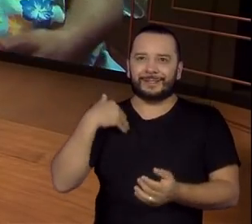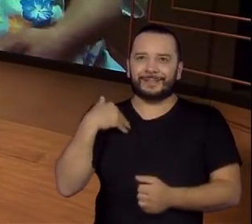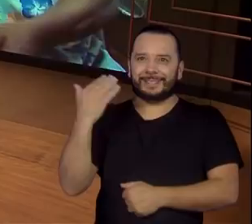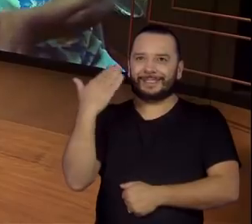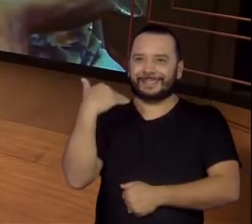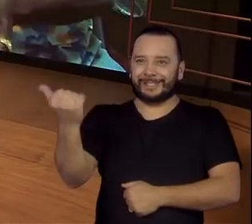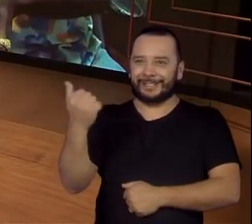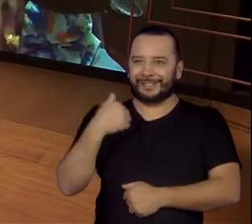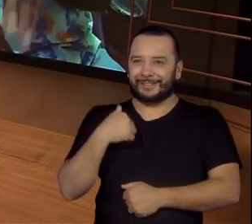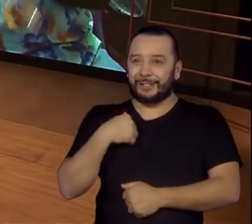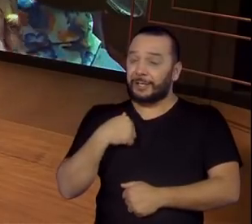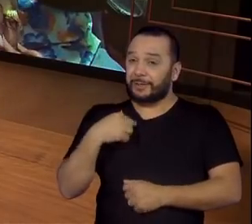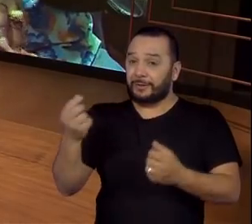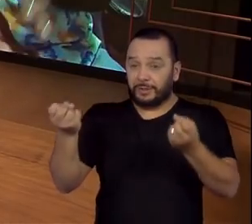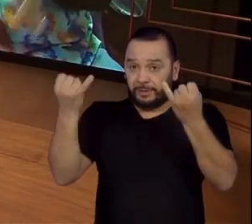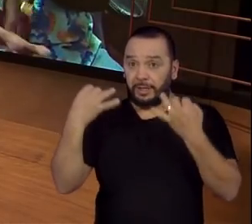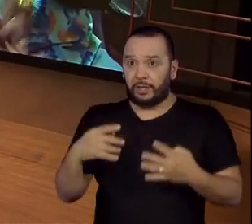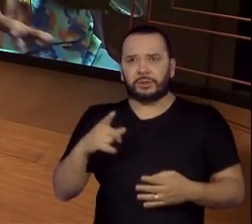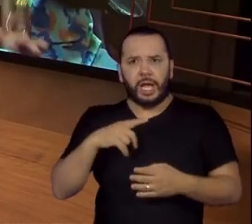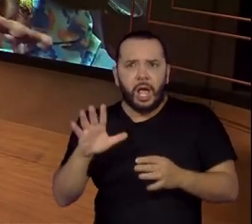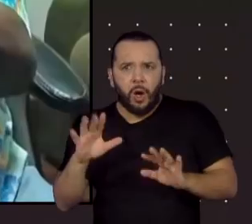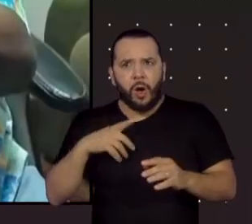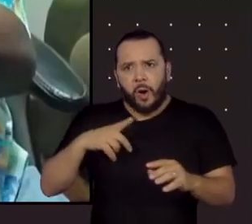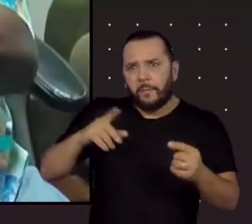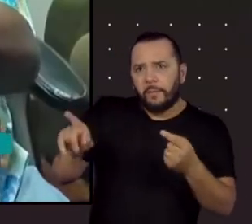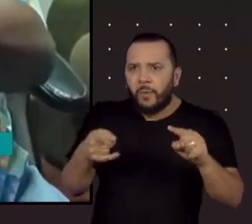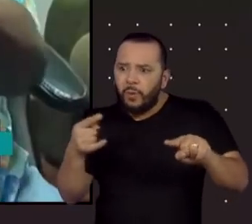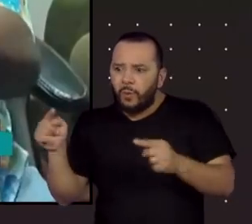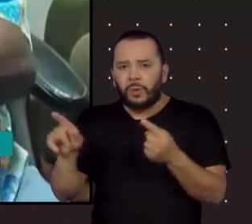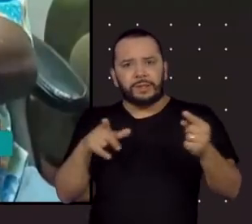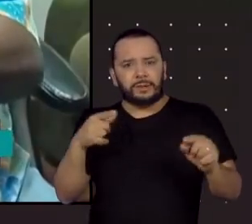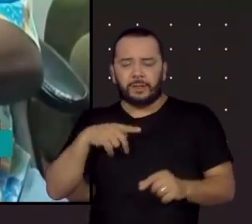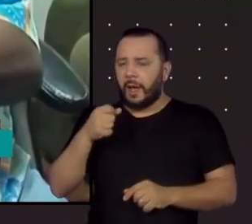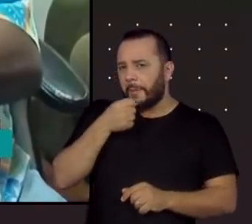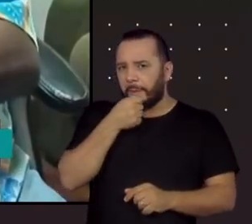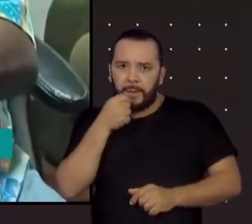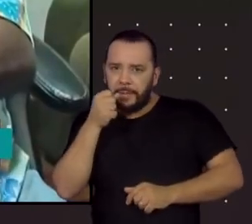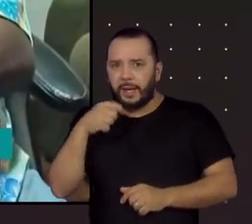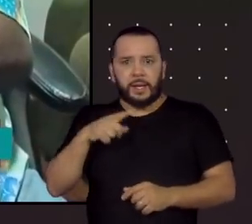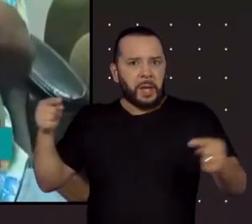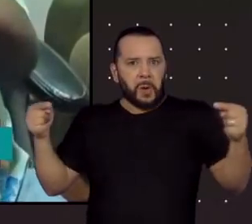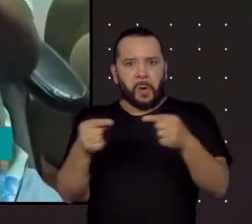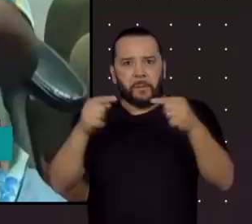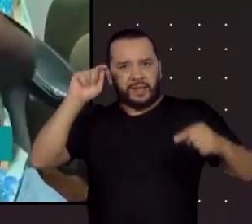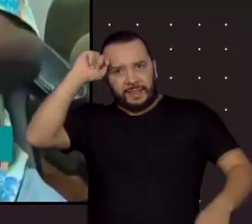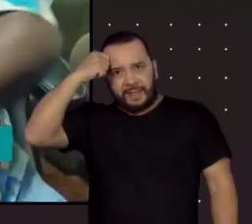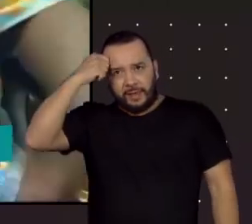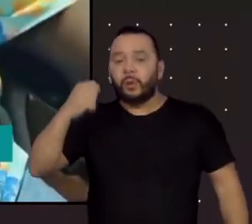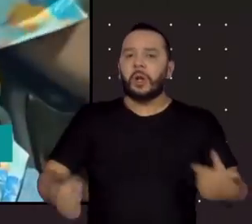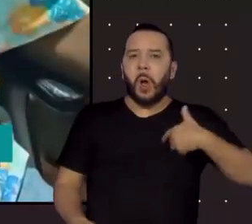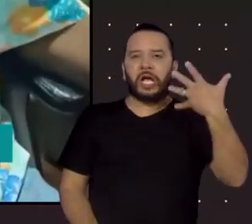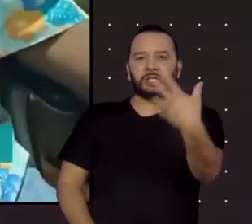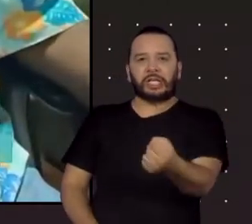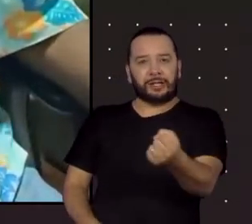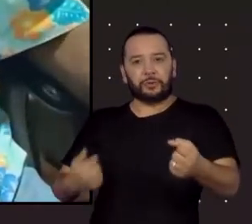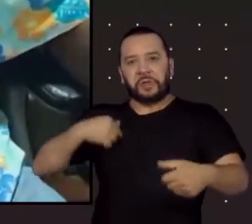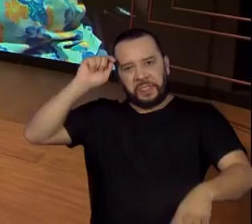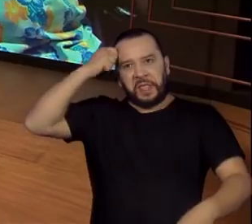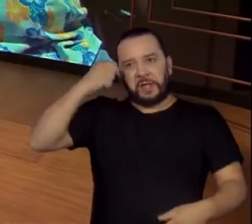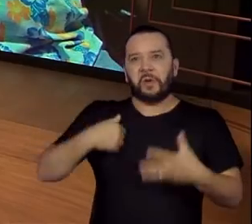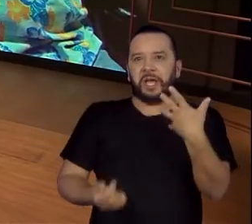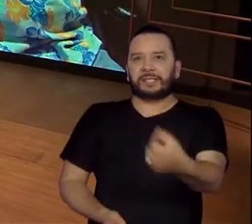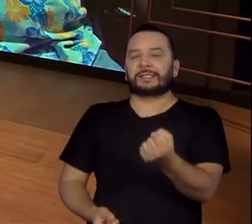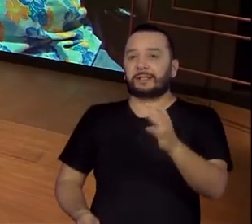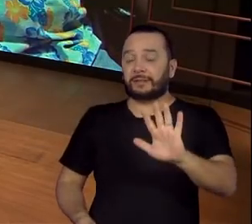tem uma música de negrão aqui, para negão cantar mesmo. Eu digo, então sou eu. Mas Tony Tornado,